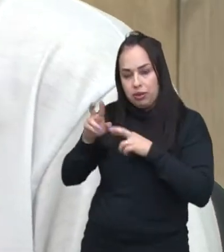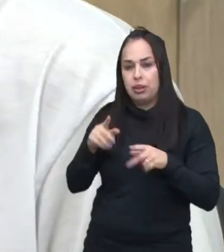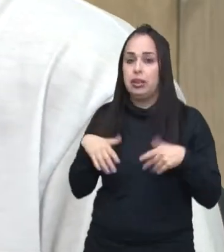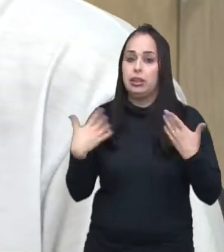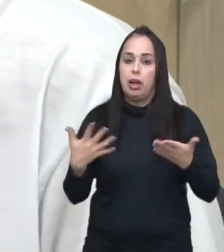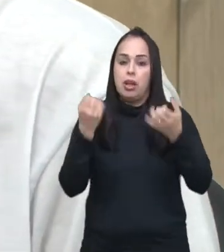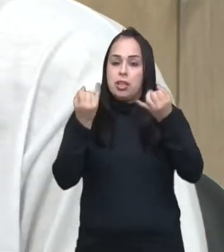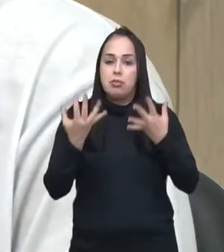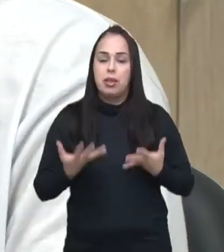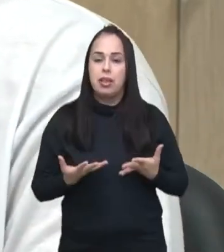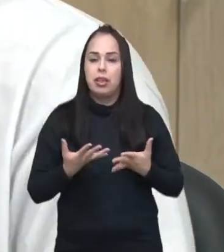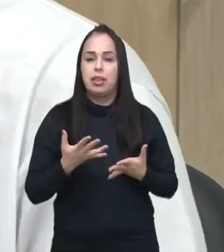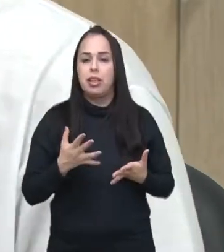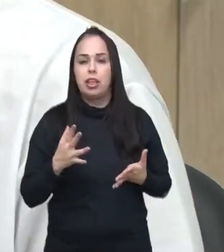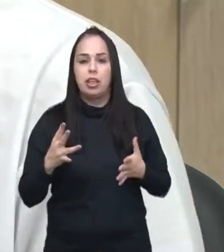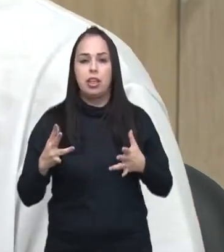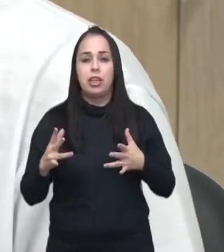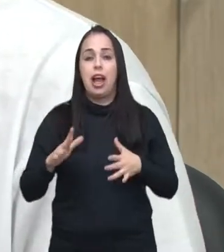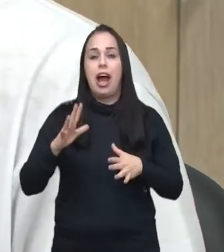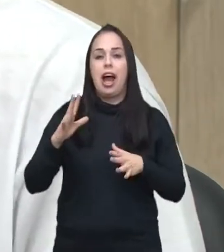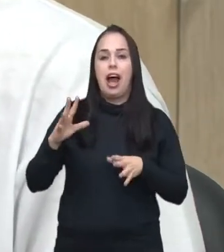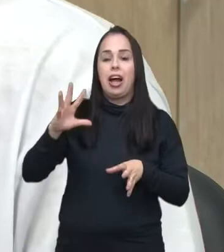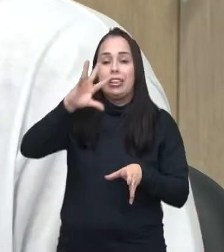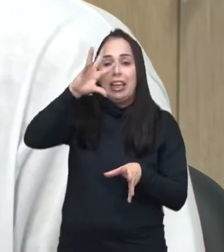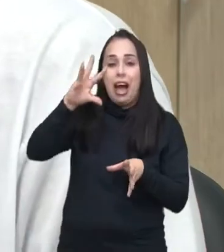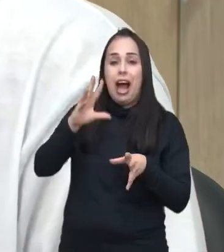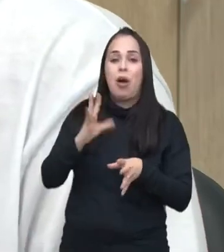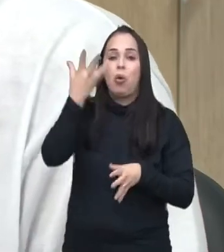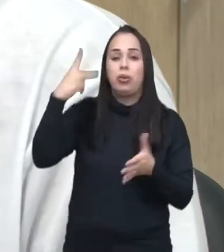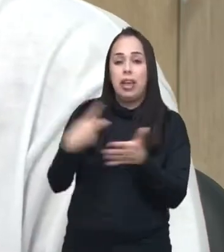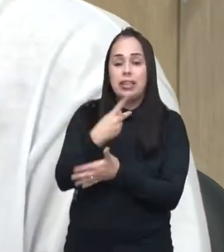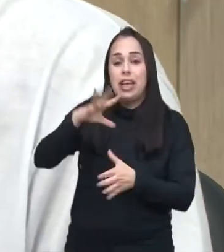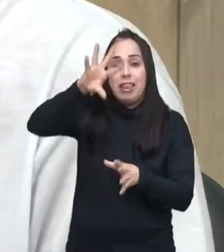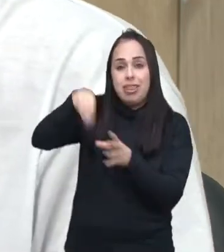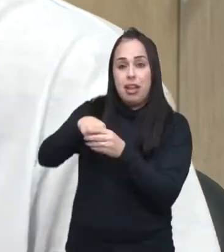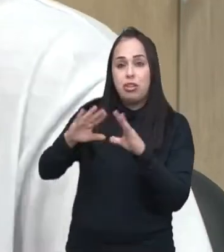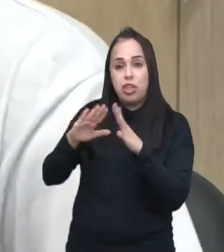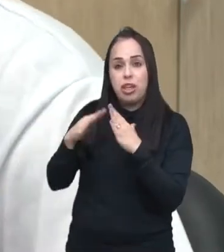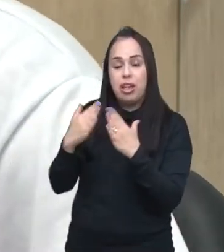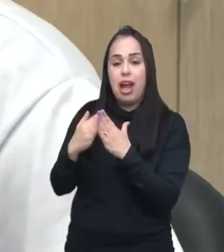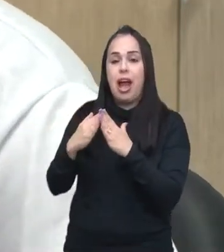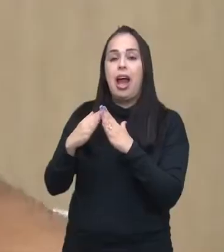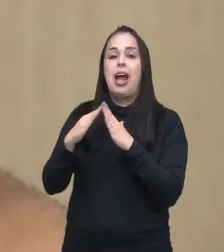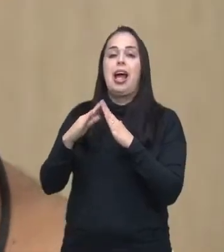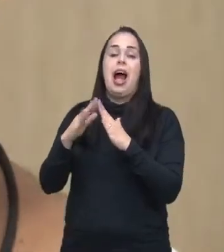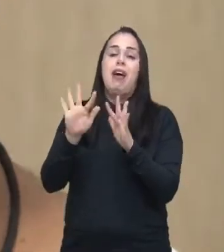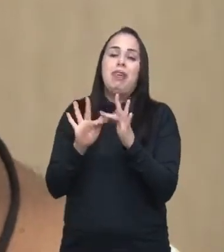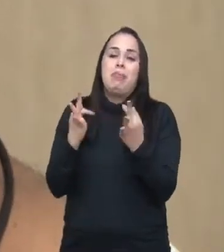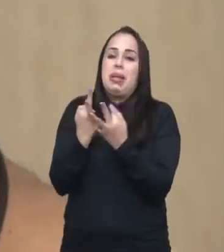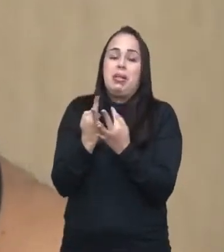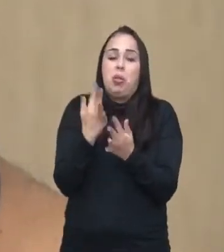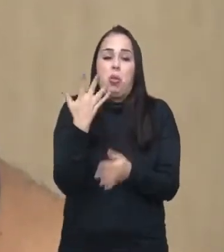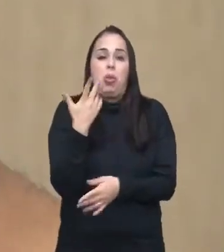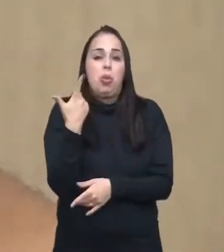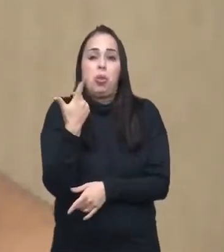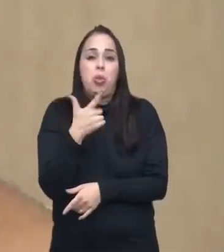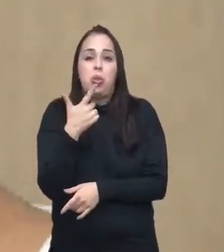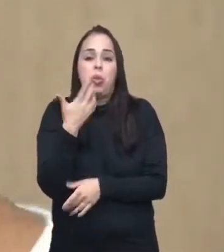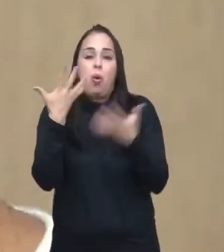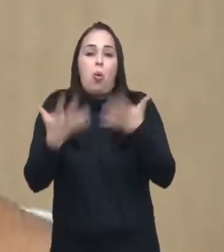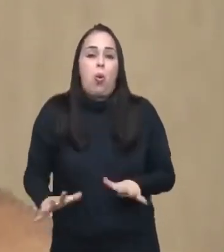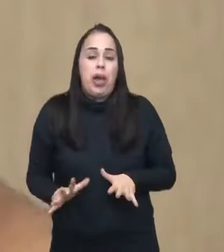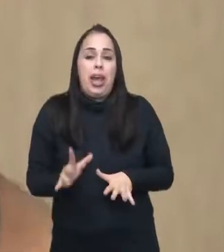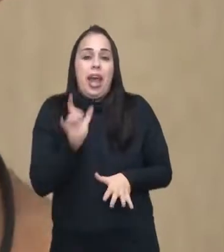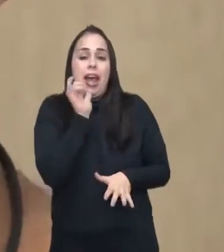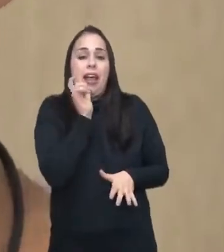Ainda assim, Alessandro explica que, como boa parte dos abusos acontecem dentro de casa, a família resiste em acreditar